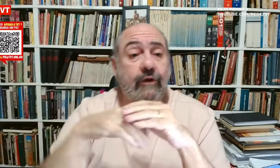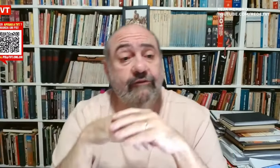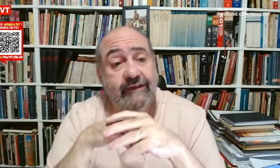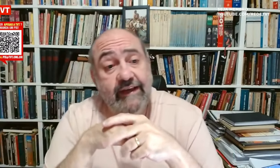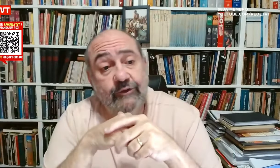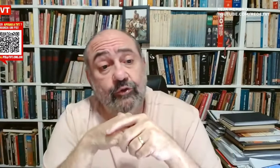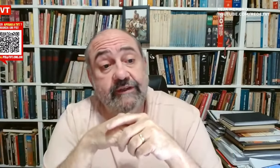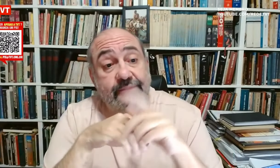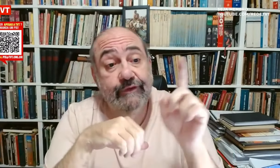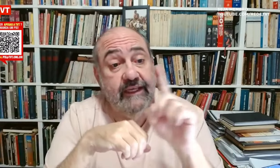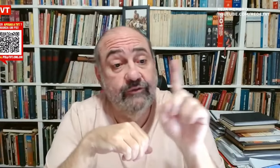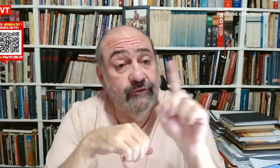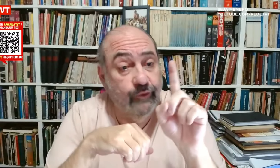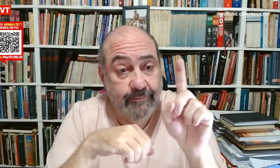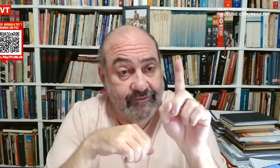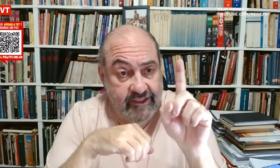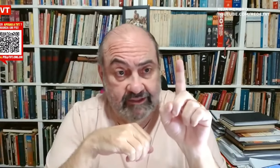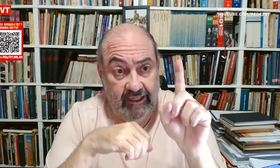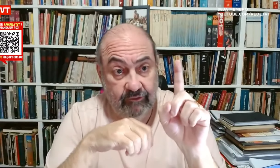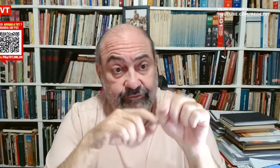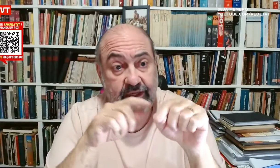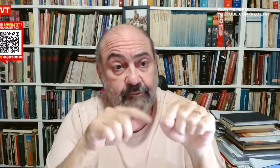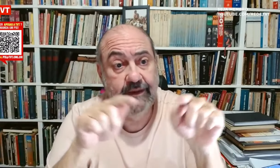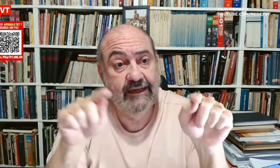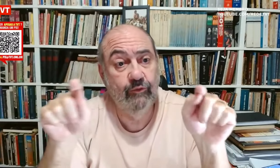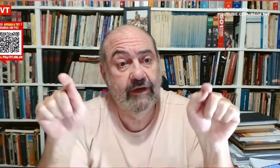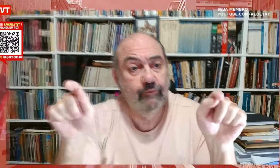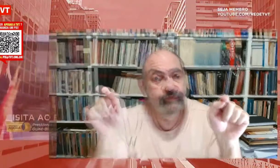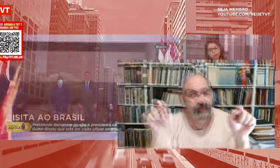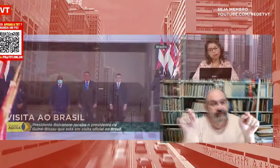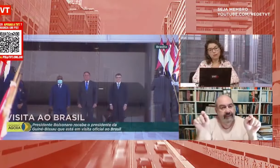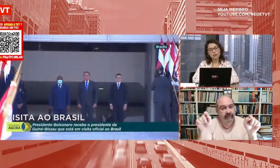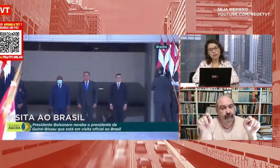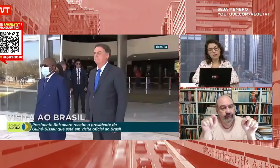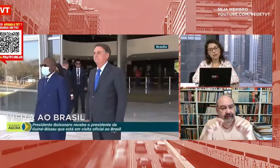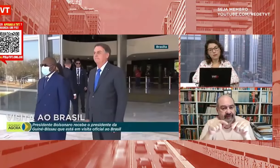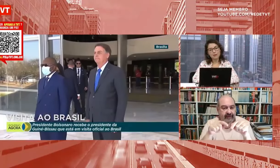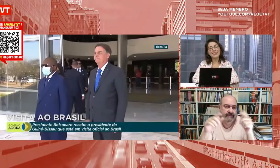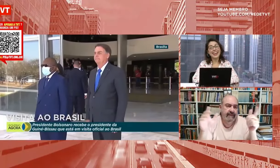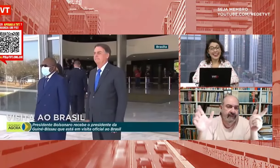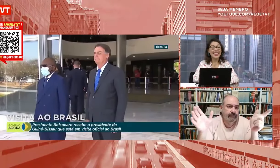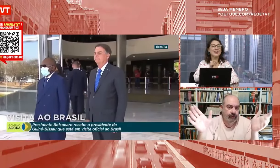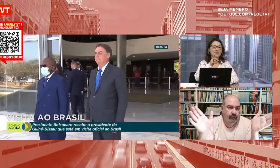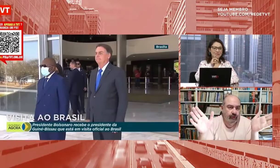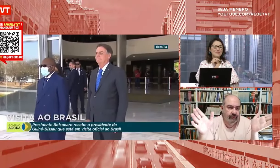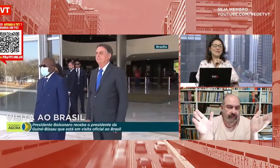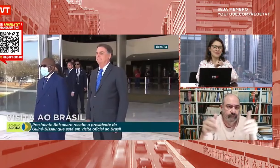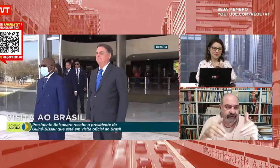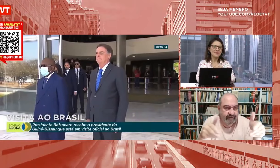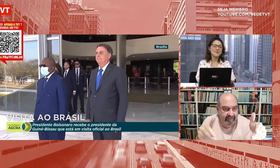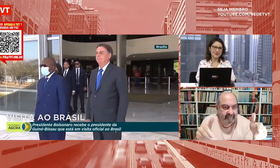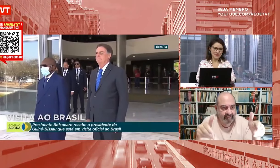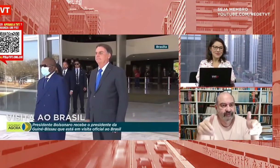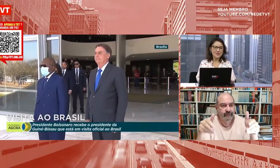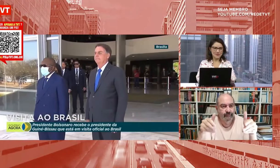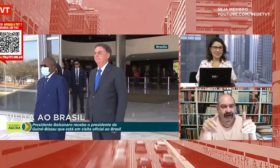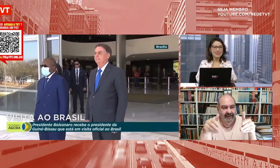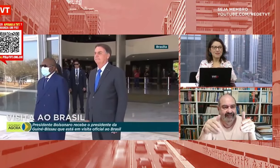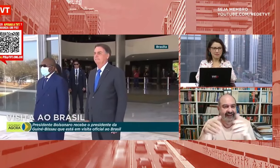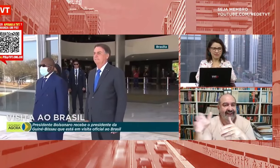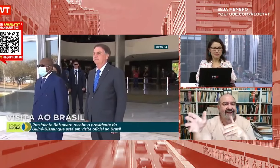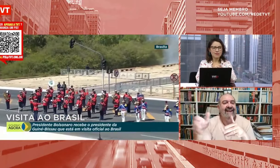presidente de Portugal teve aí outro dia, veio, não foi para visitá-lo, veio para inaugurar o Museu da Língua Portuguesa. Aí manda o protocolo que um presidente